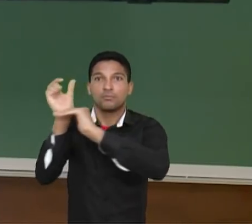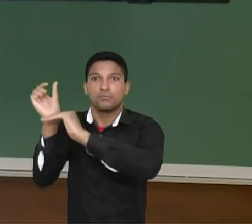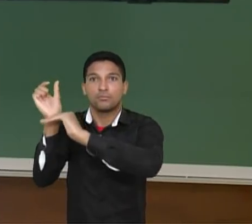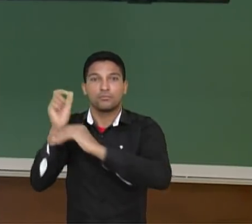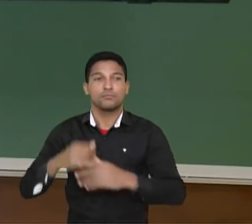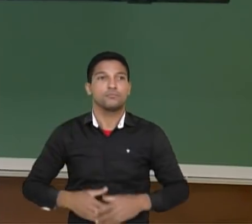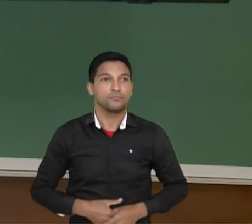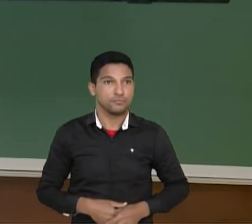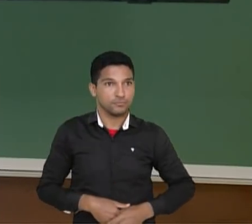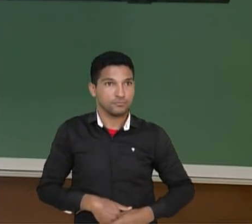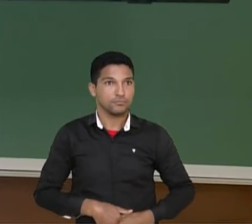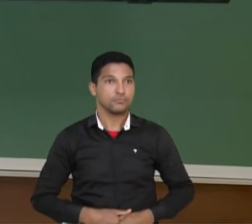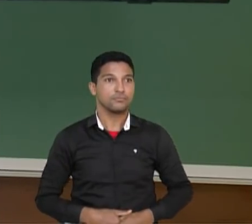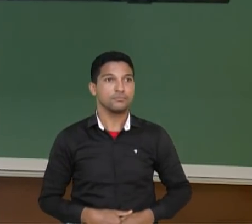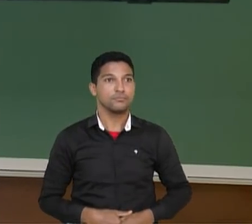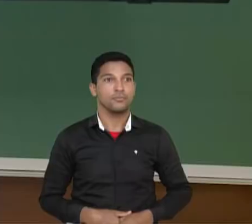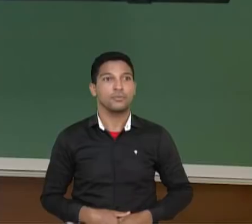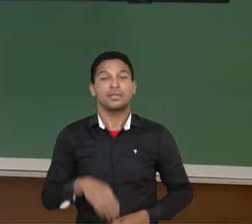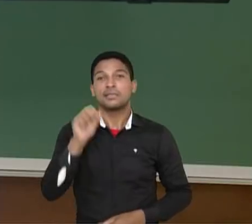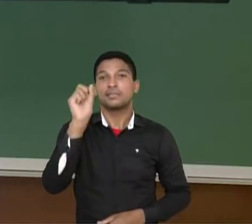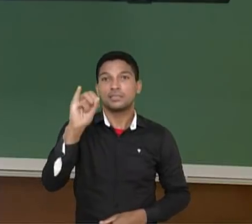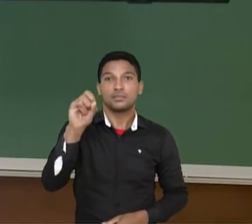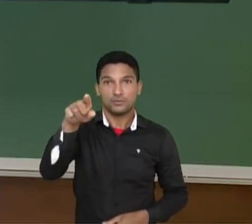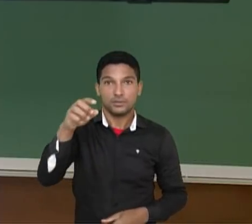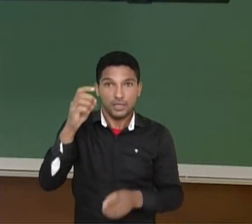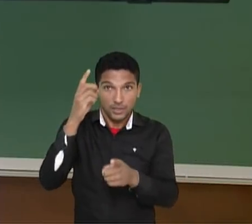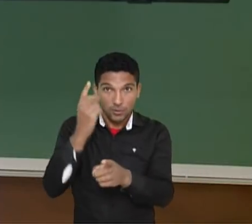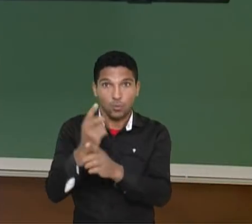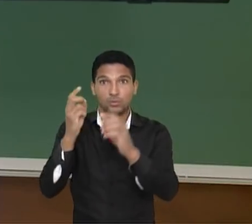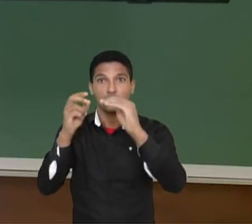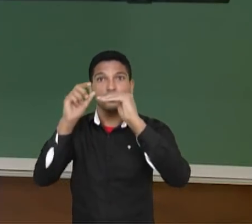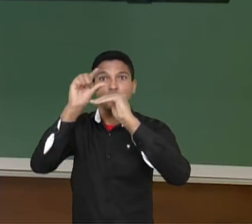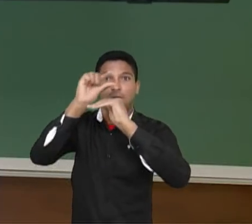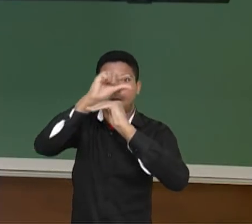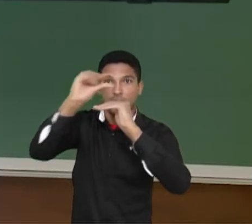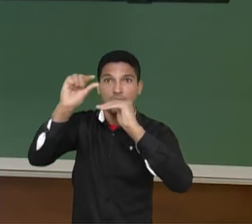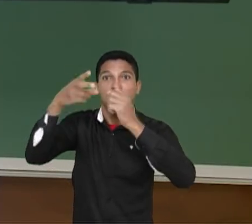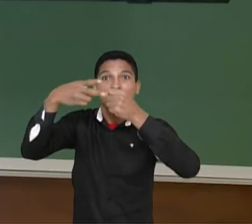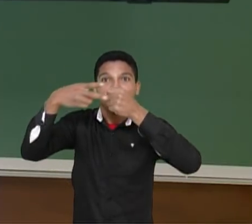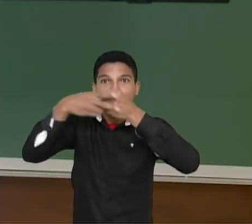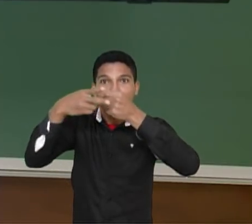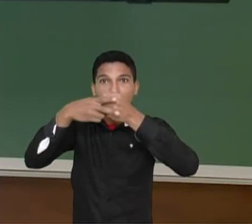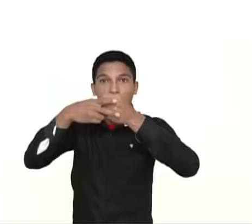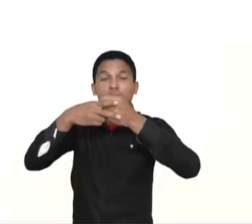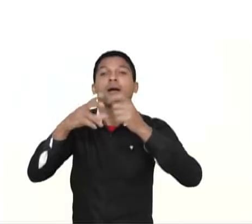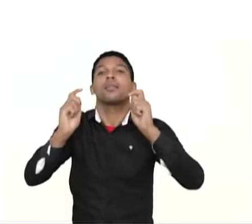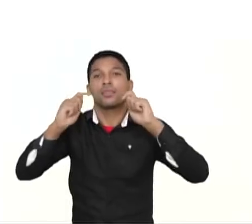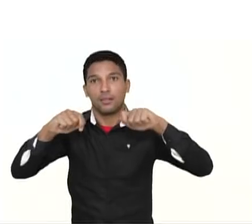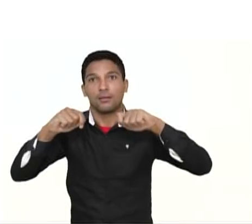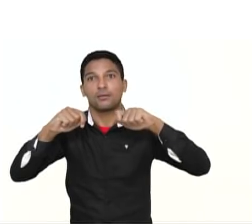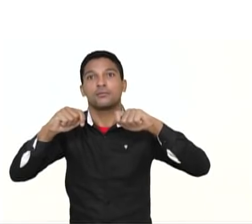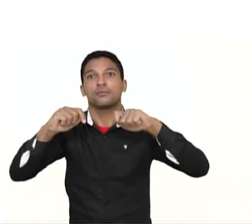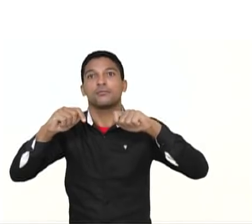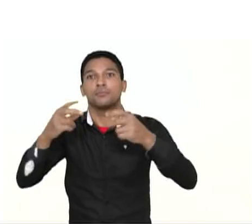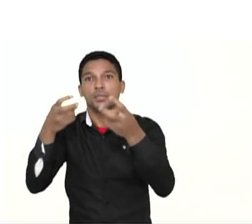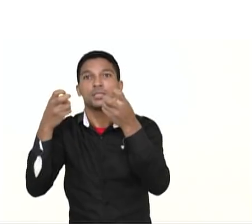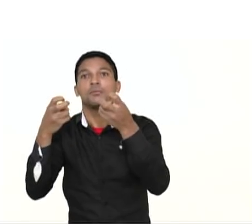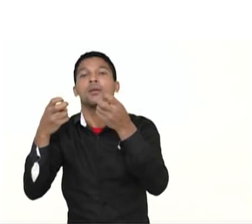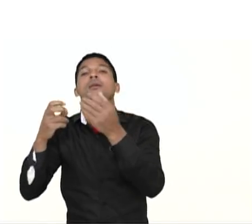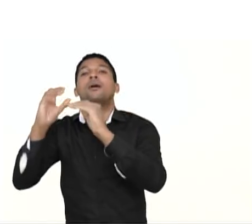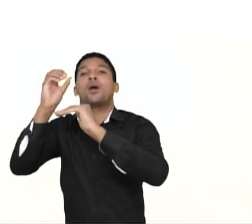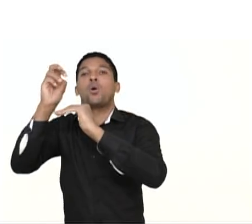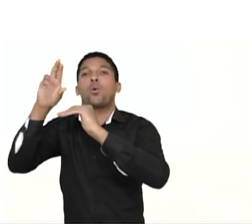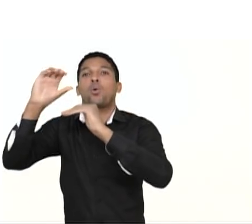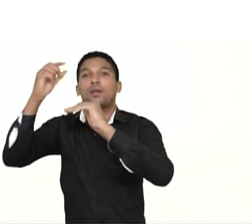fazem presentes também, ok? Então, vamos acompanhar aqui, ó. Especialistas preveem que 2020 terá